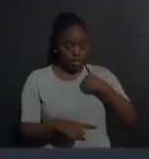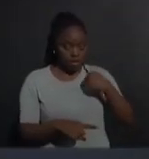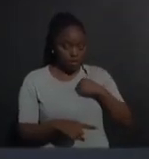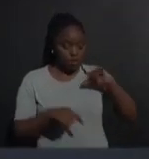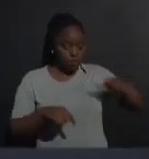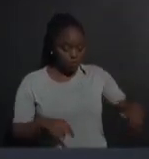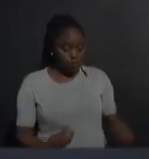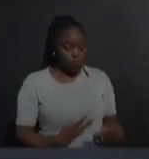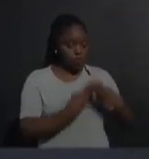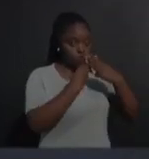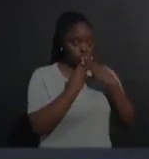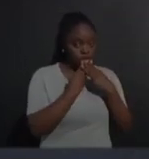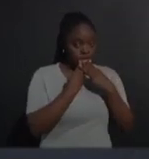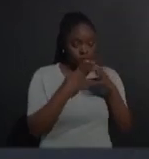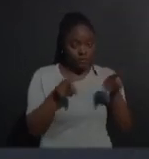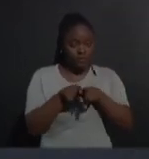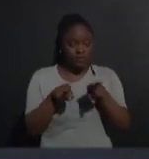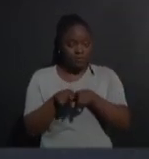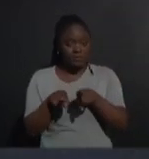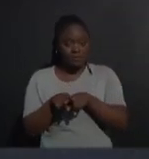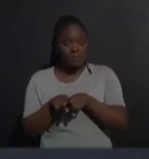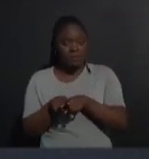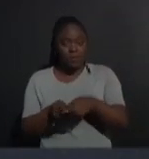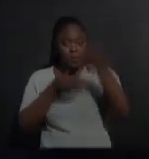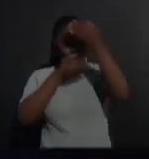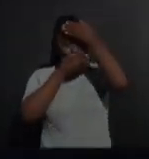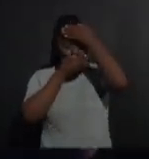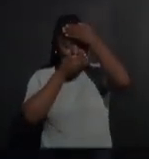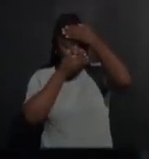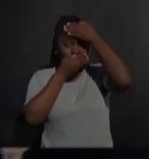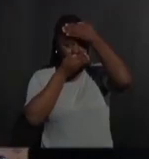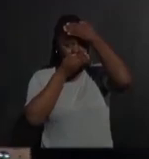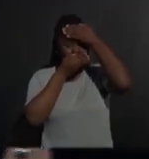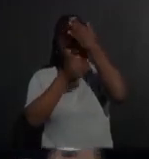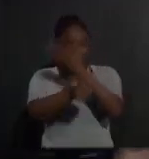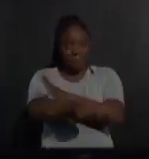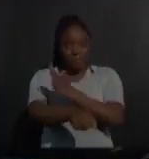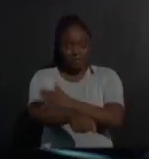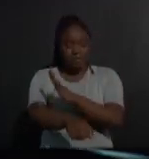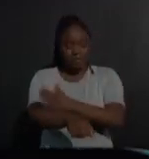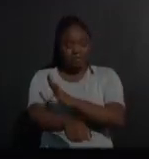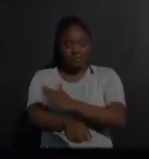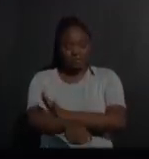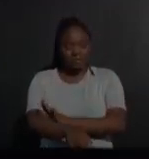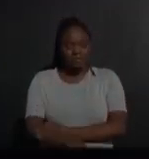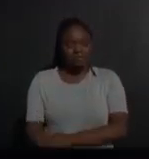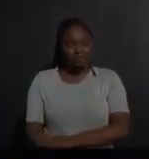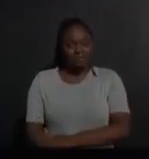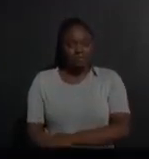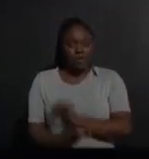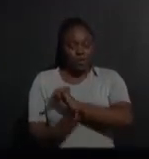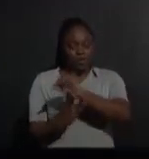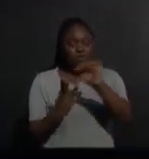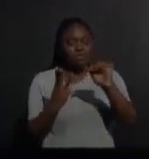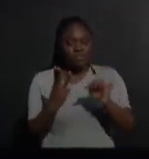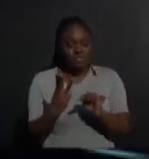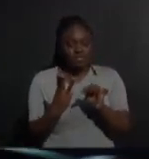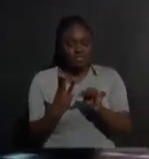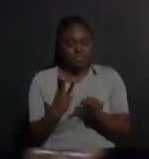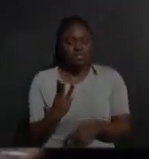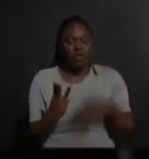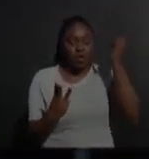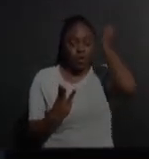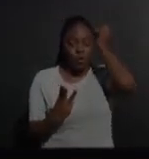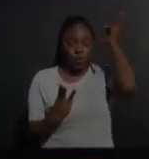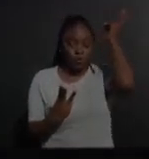um muçulmano praticante. Era o guia e o motorista. Era o motorista Hassan,